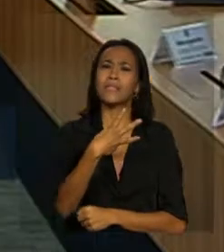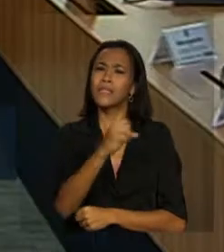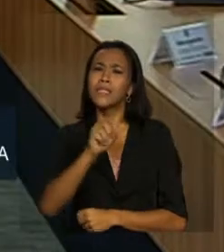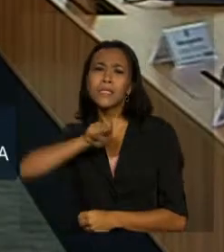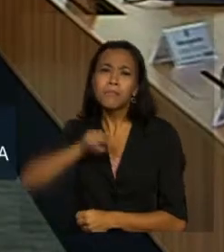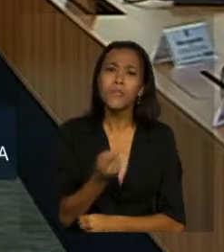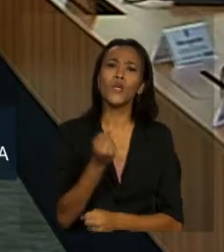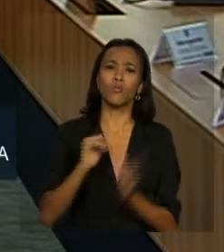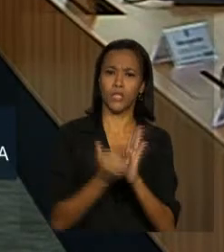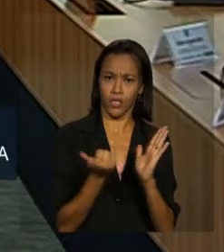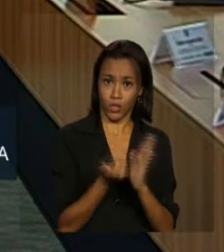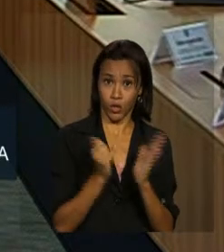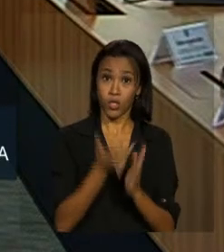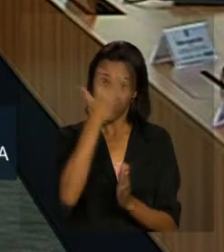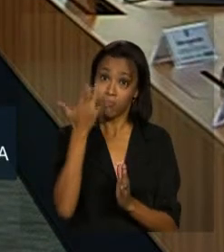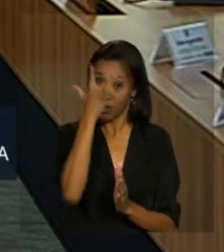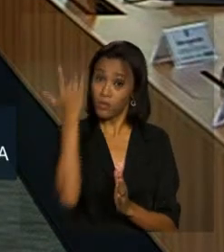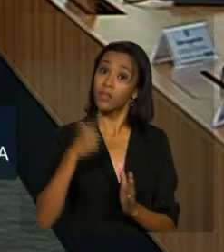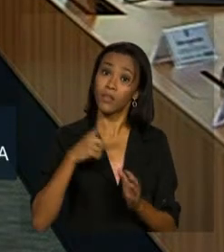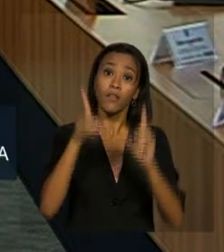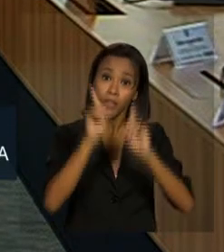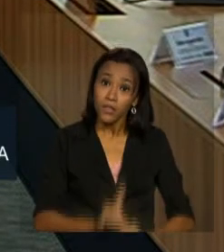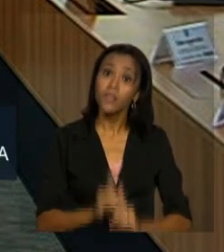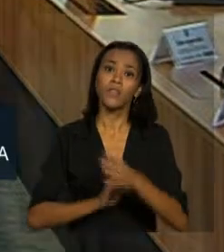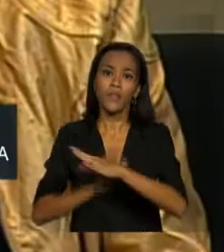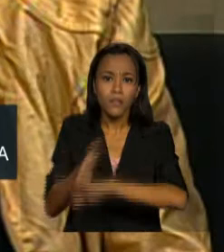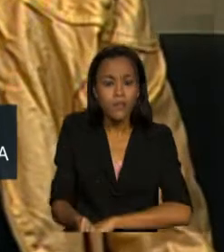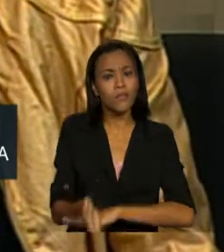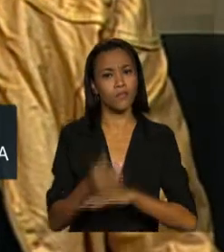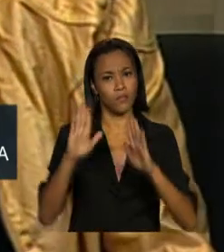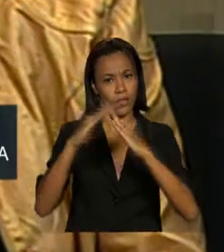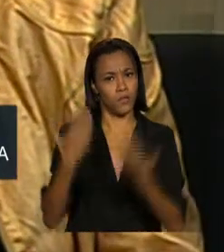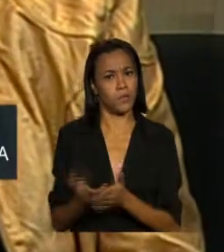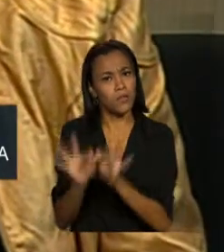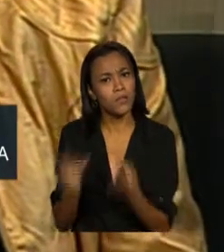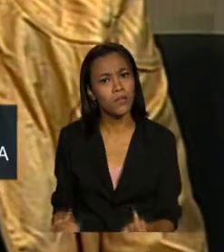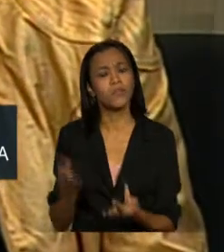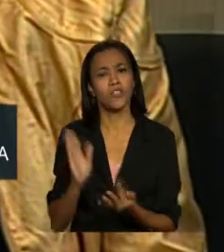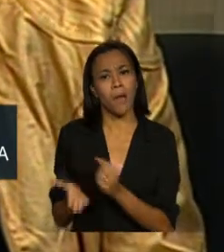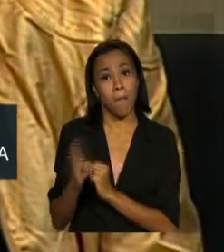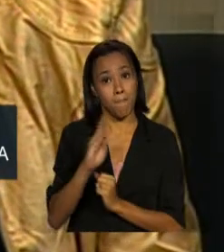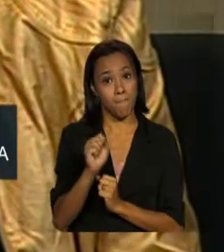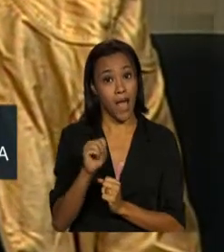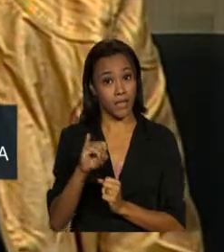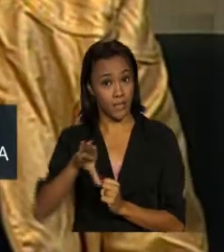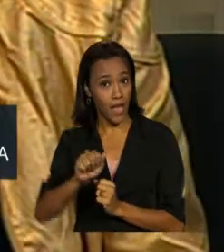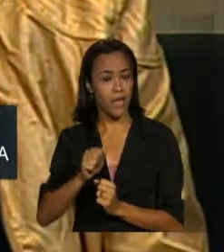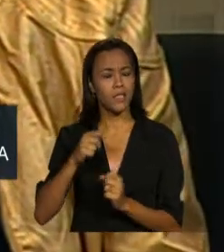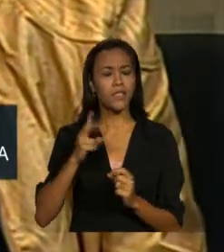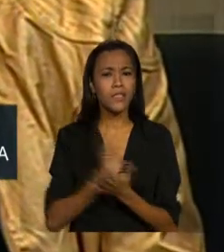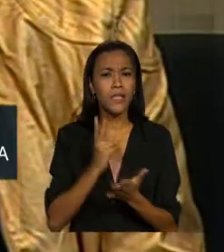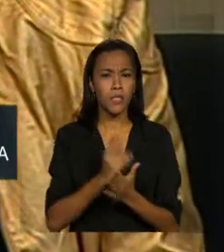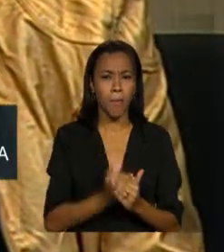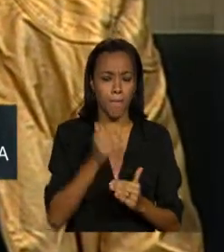matrículas de estudantes com deficiência intelectual na educação básica, e todo esse processo